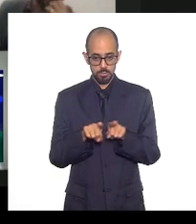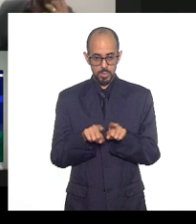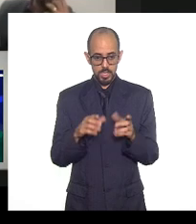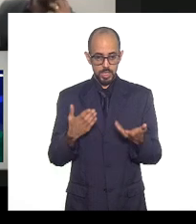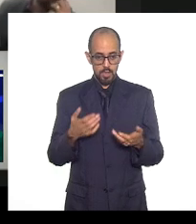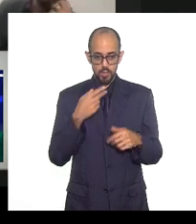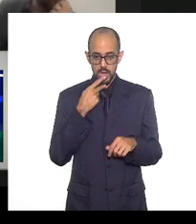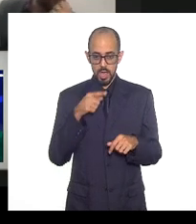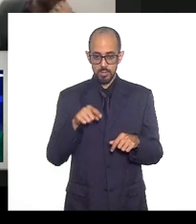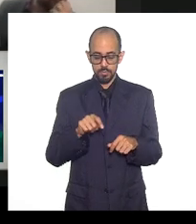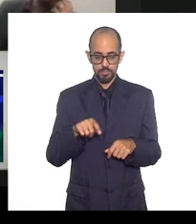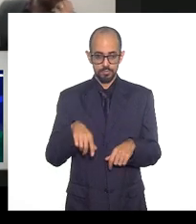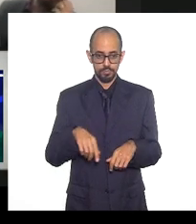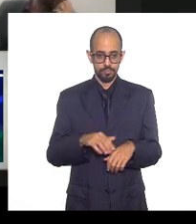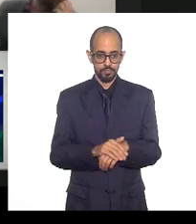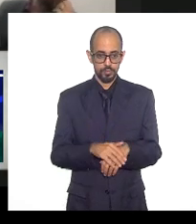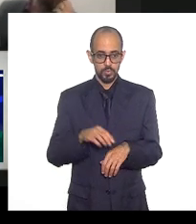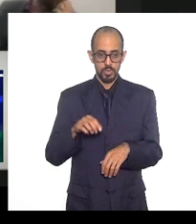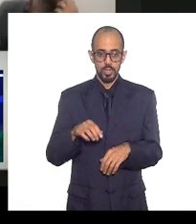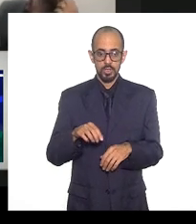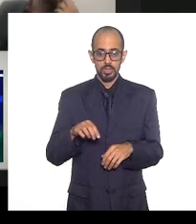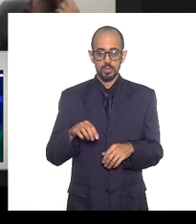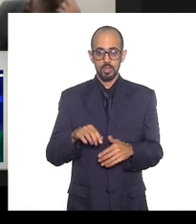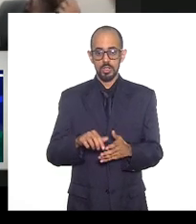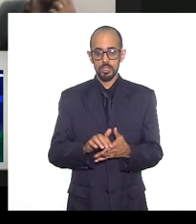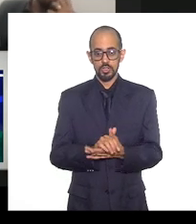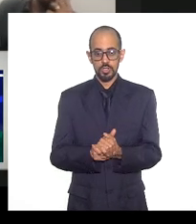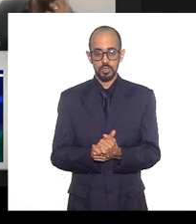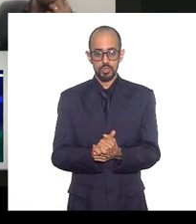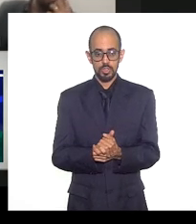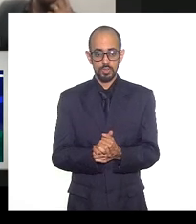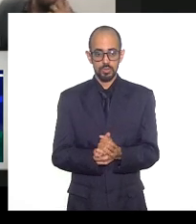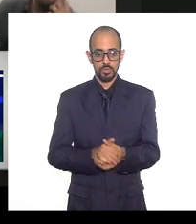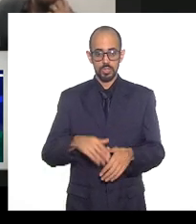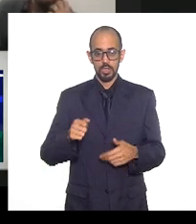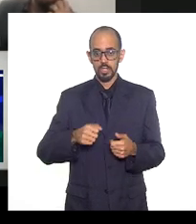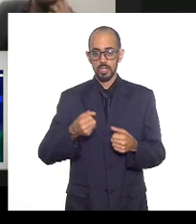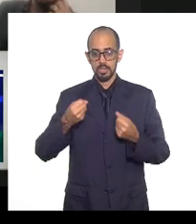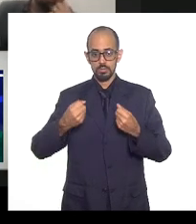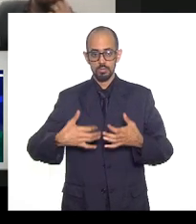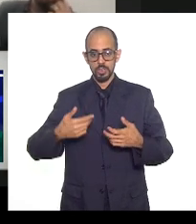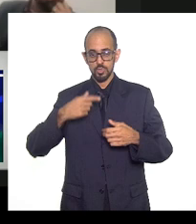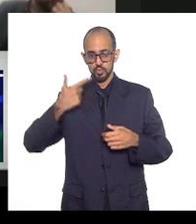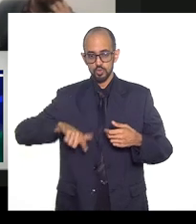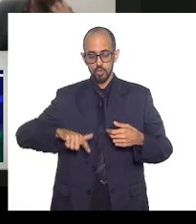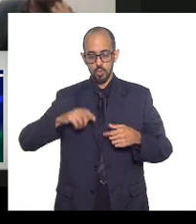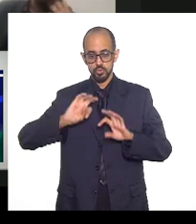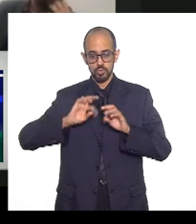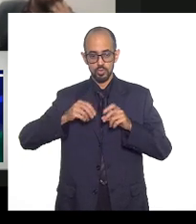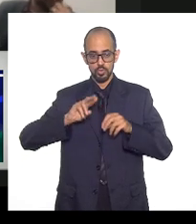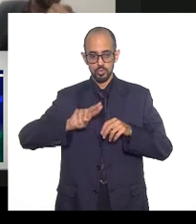Mônica, Dani, Amorim, Renata, enfermeira, Flávio Serafini, Gualberto, Valdec e Knoploch.